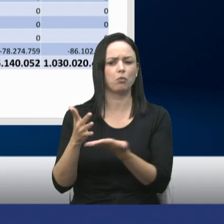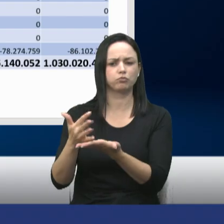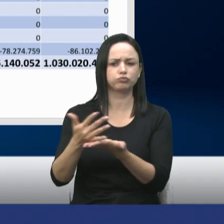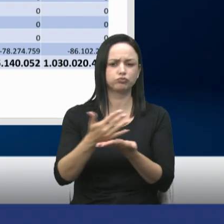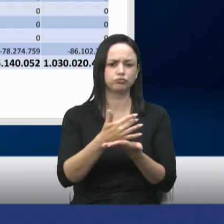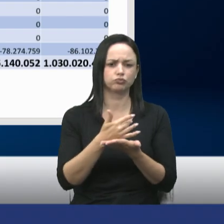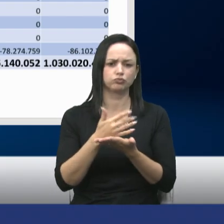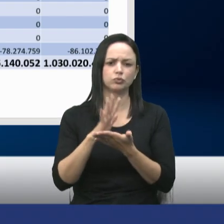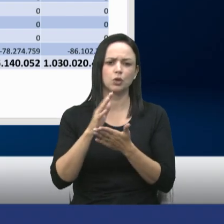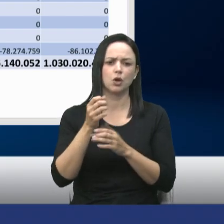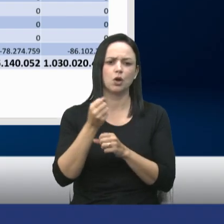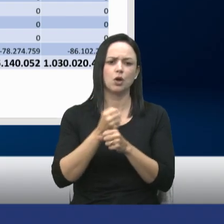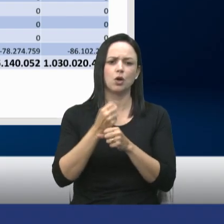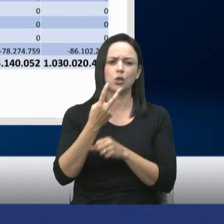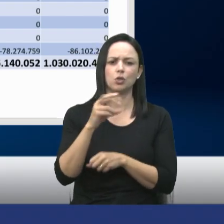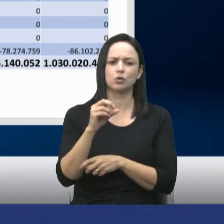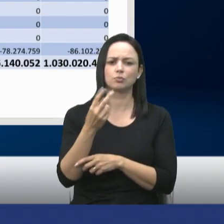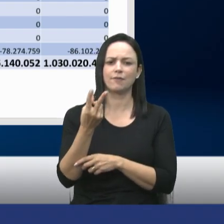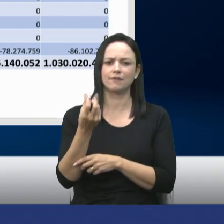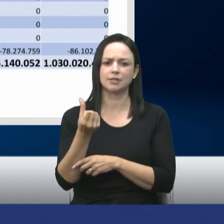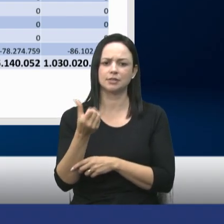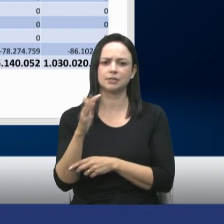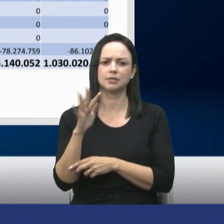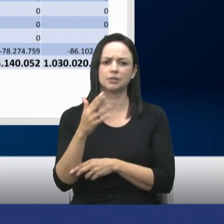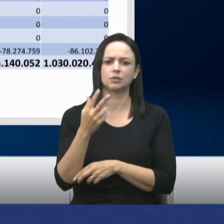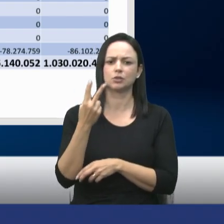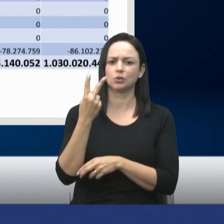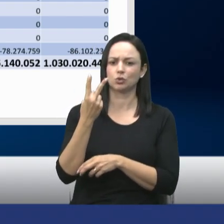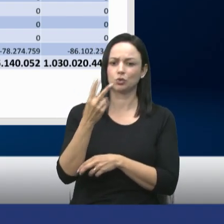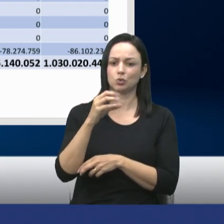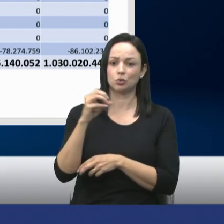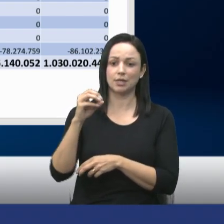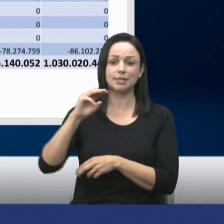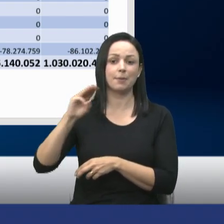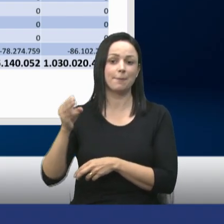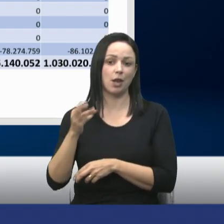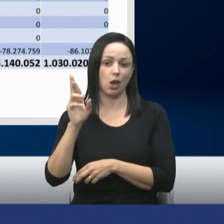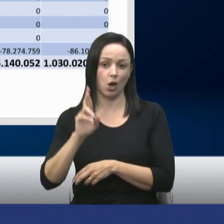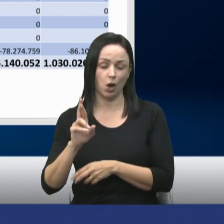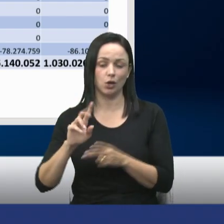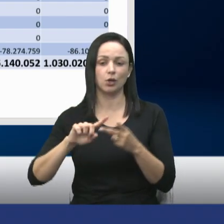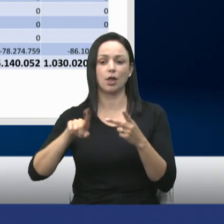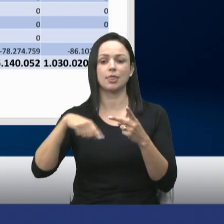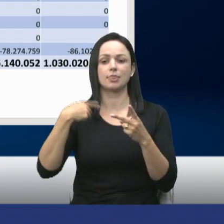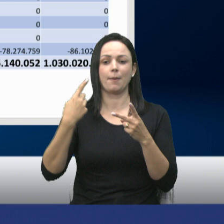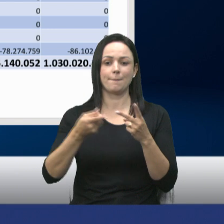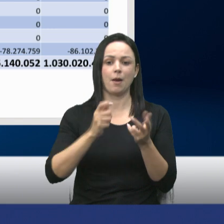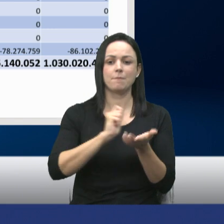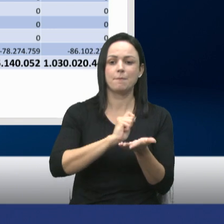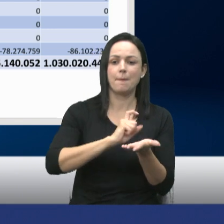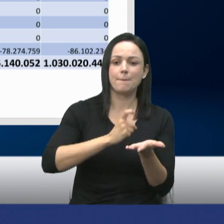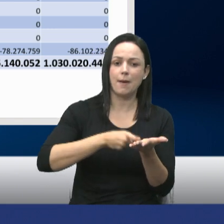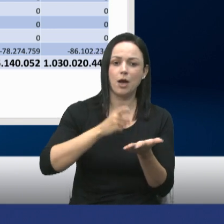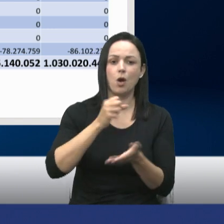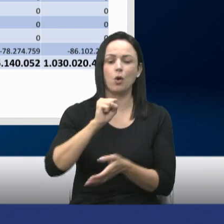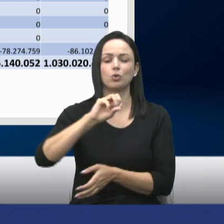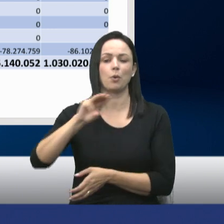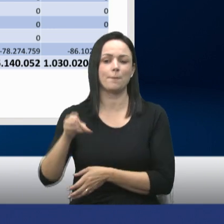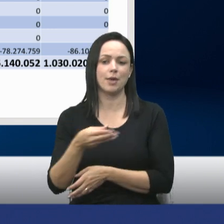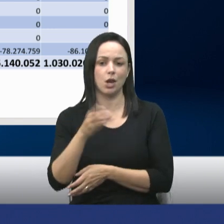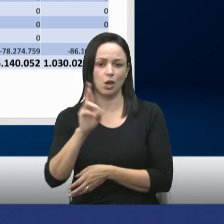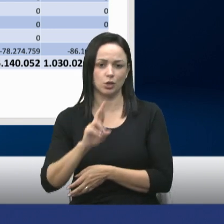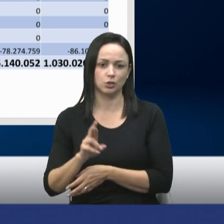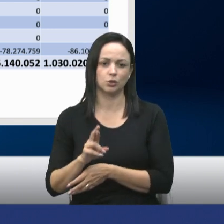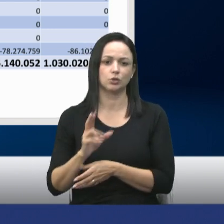a partir de 2026 aí uma casa de 200 milhões de reais, depois temos as contribuições 8 milhões de reais,